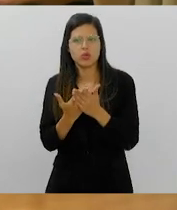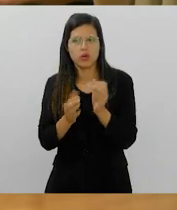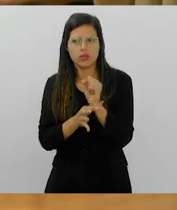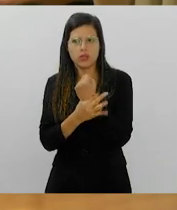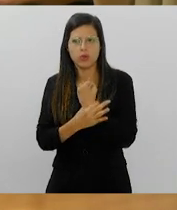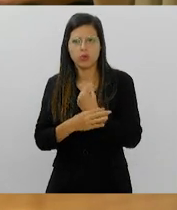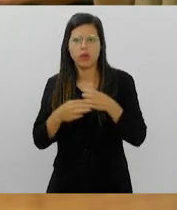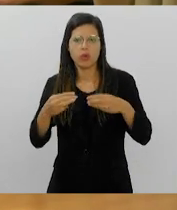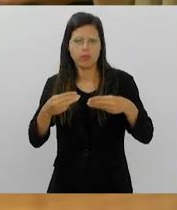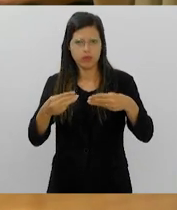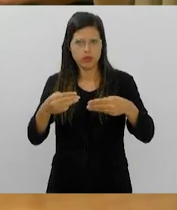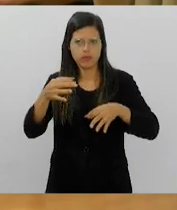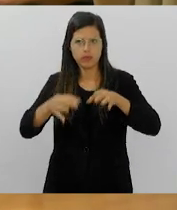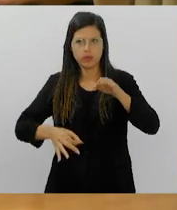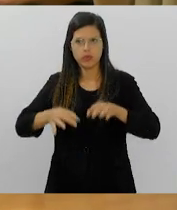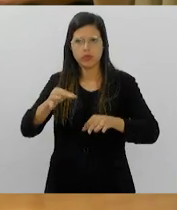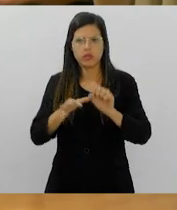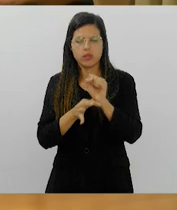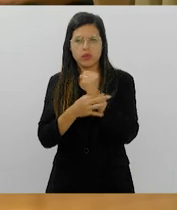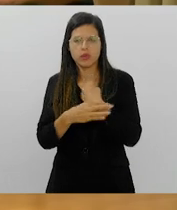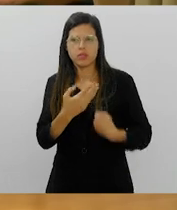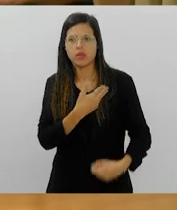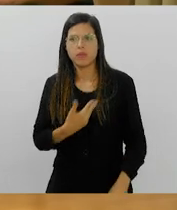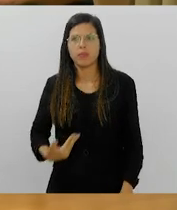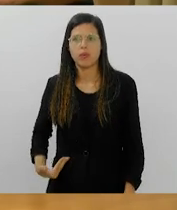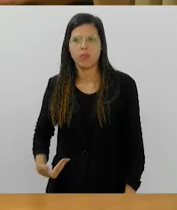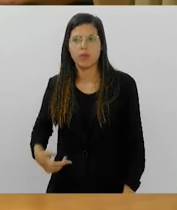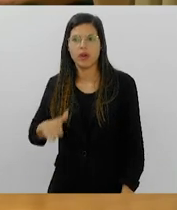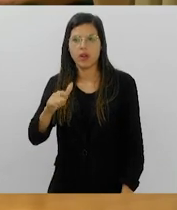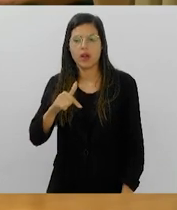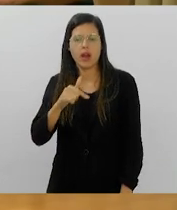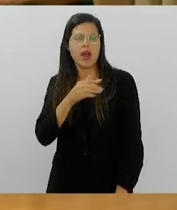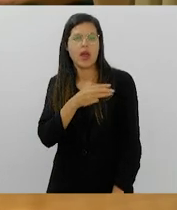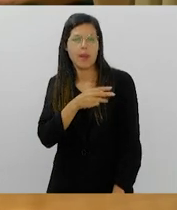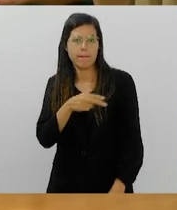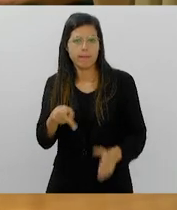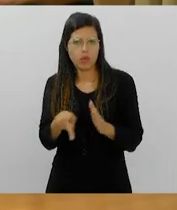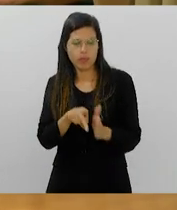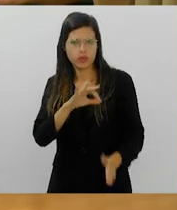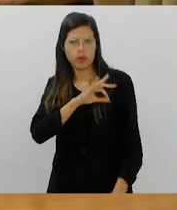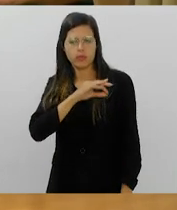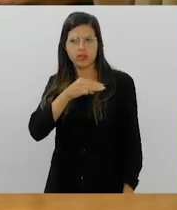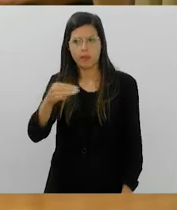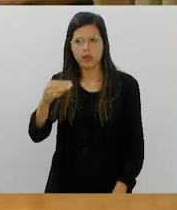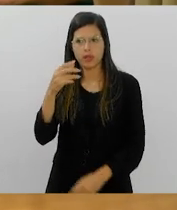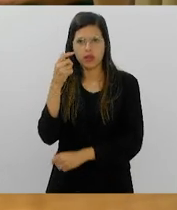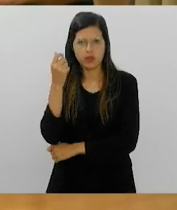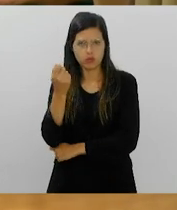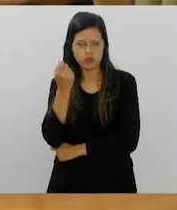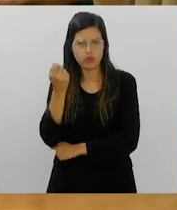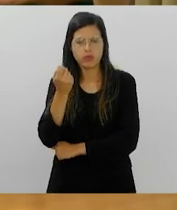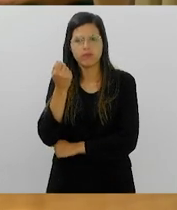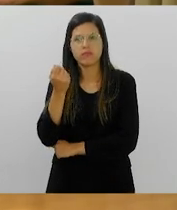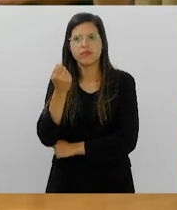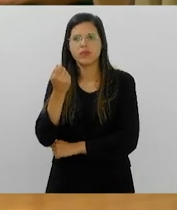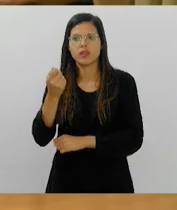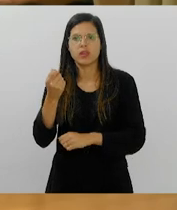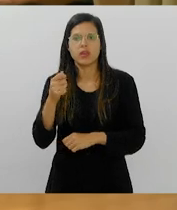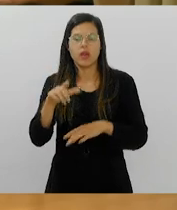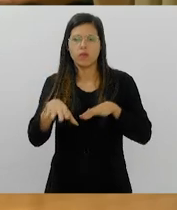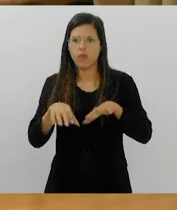Justiça e Segurança Pública. Ela é soldado da Polícia Militar do Rio Grande do Sul e graduada em